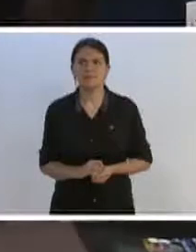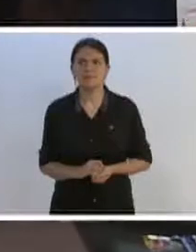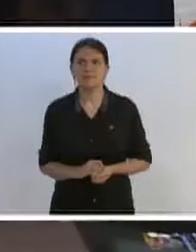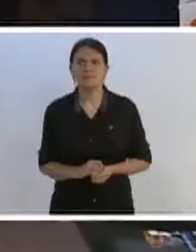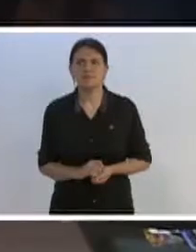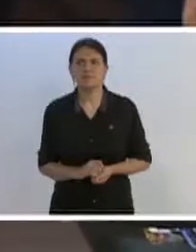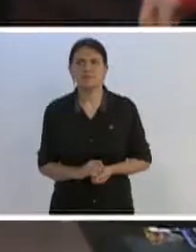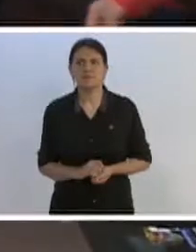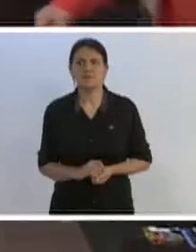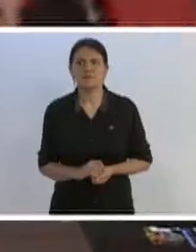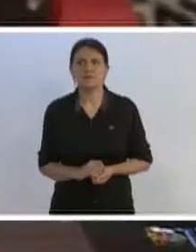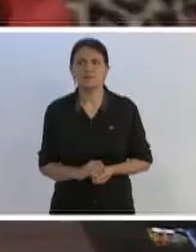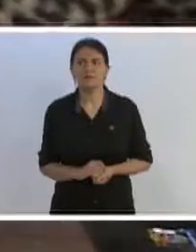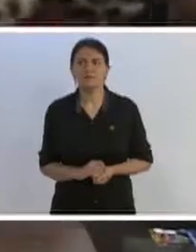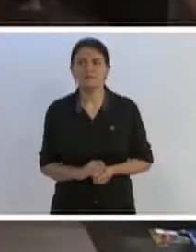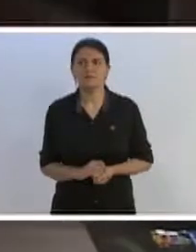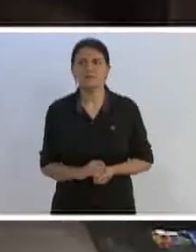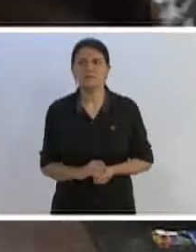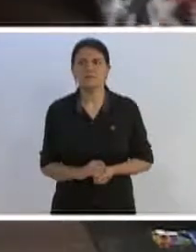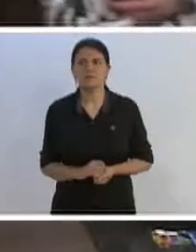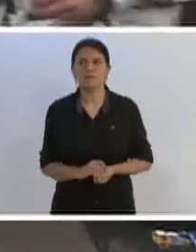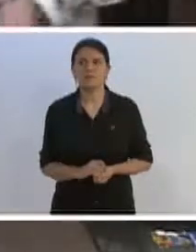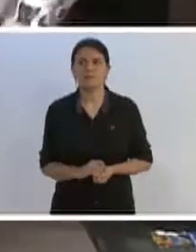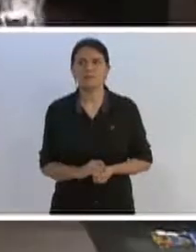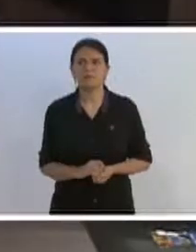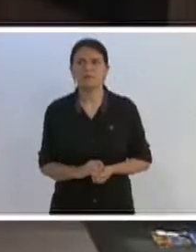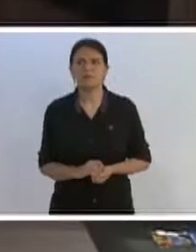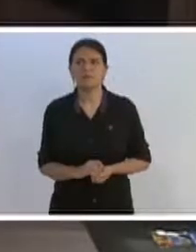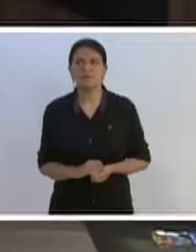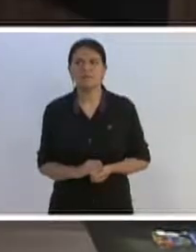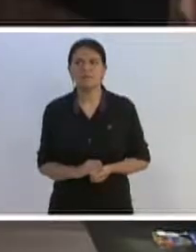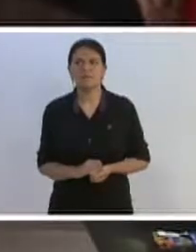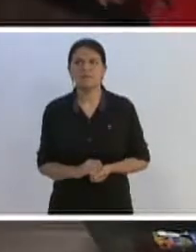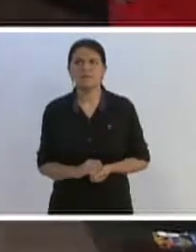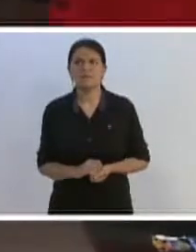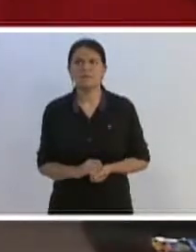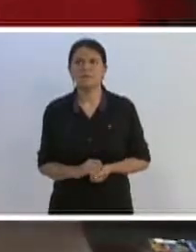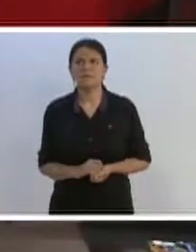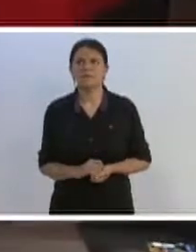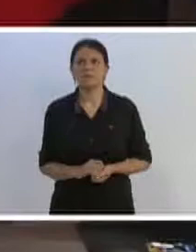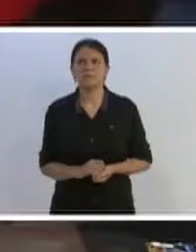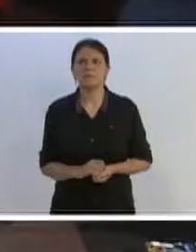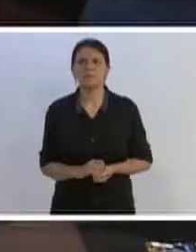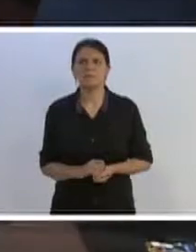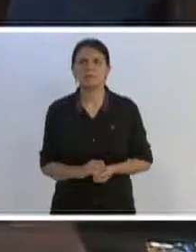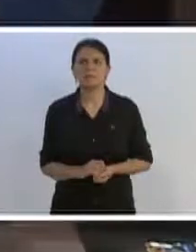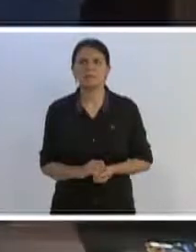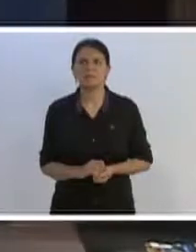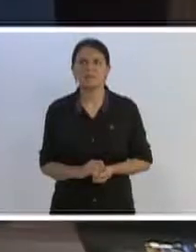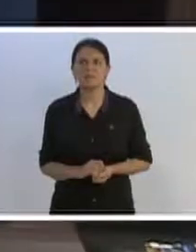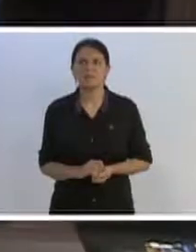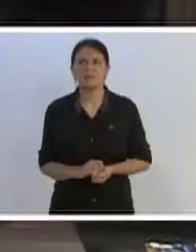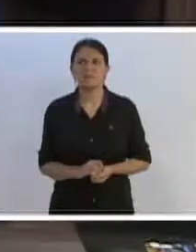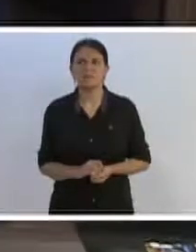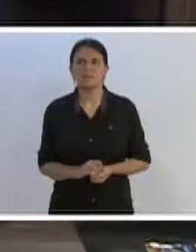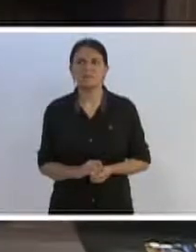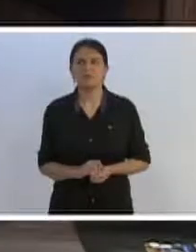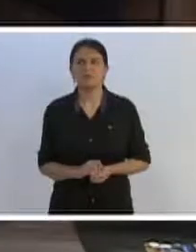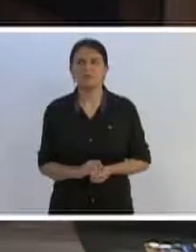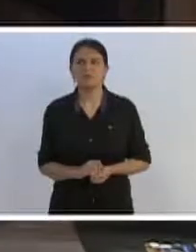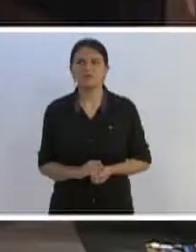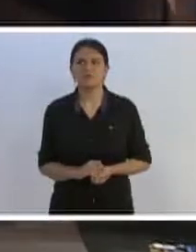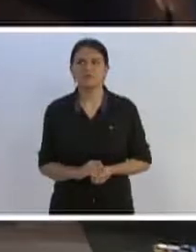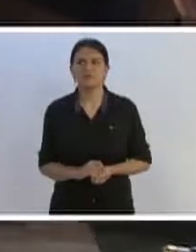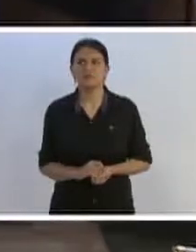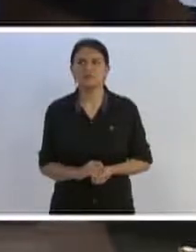do entretenimento da sociedade blumenauense. O grupo é considerado um dos grandes nomes do